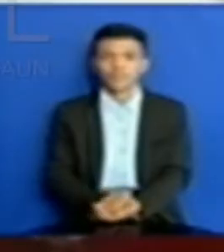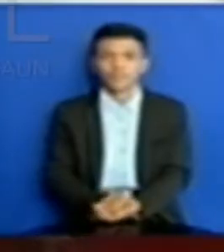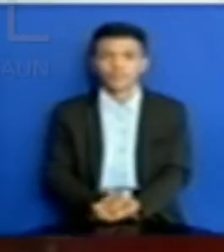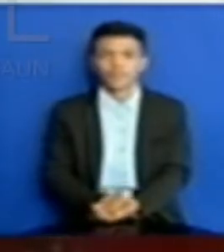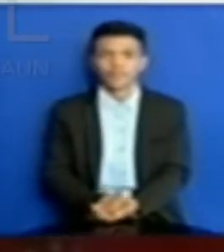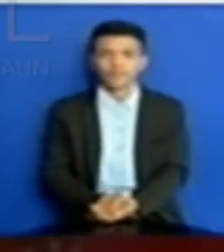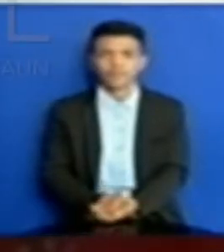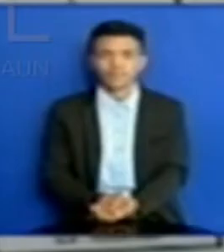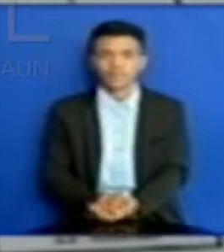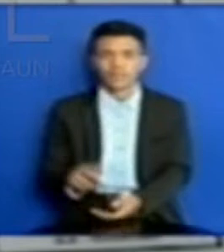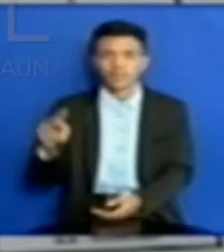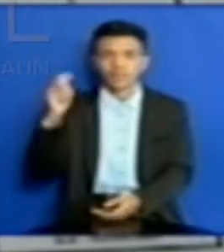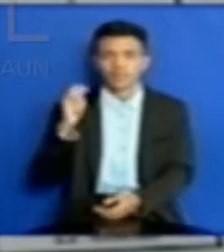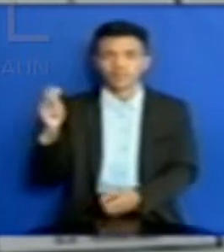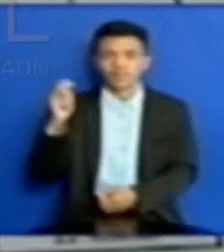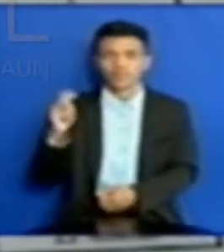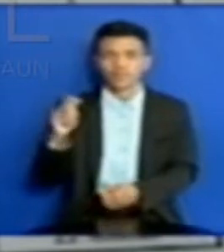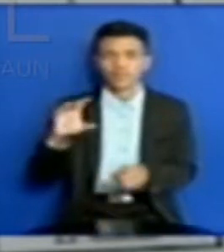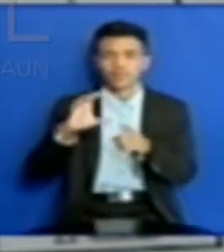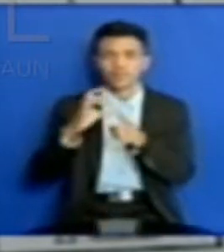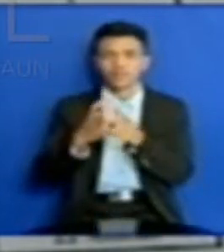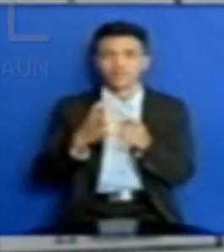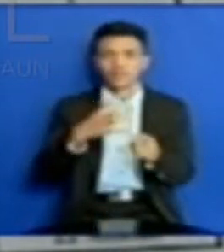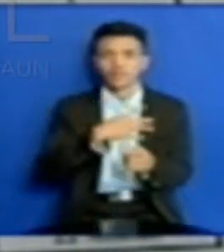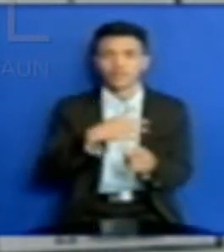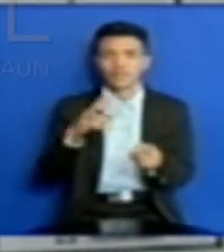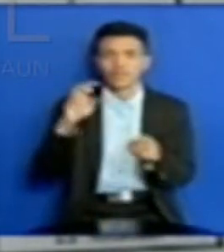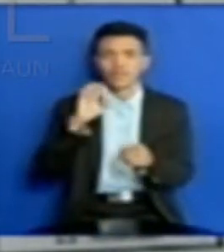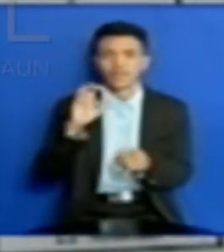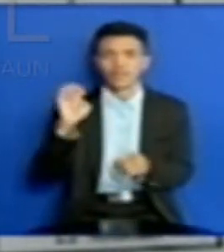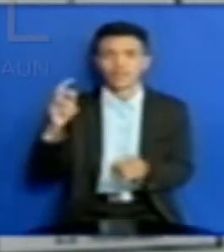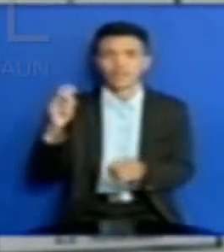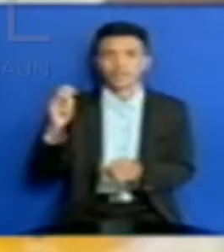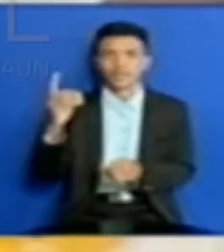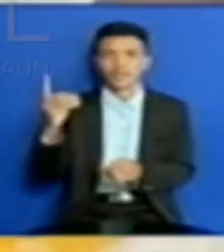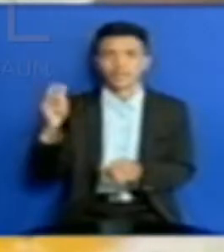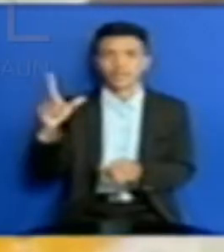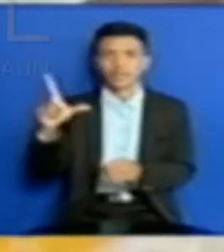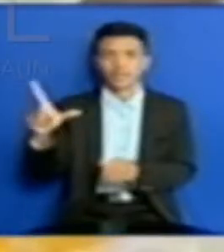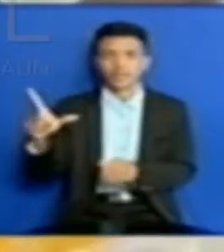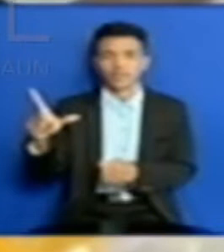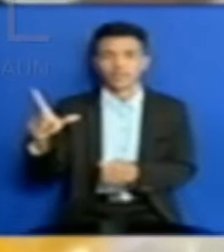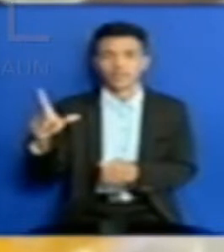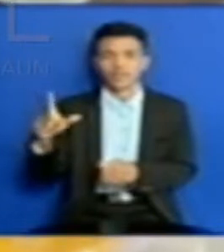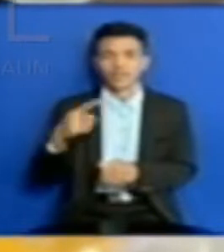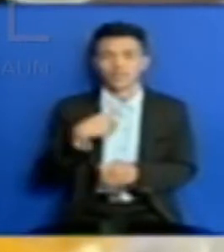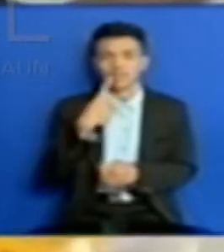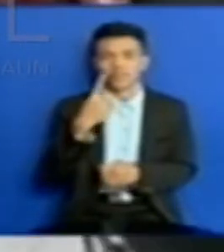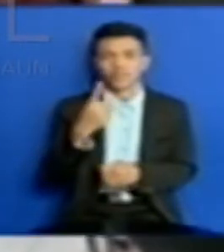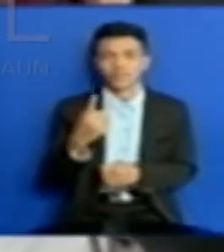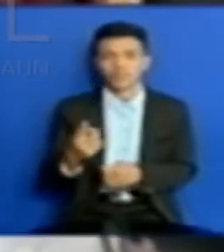Baer TTL terça-feira ne, sefi unidade EDTL EP município Lauten, Siquito dos Santos